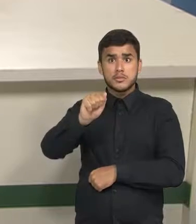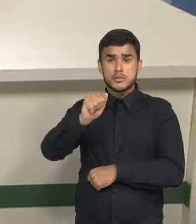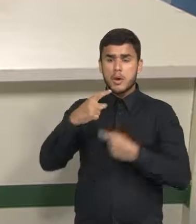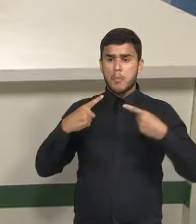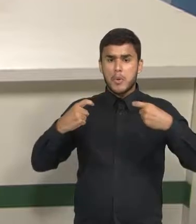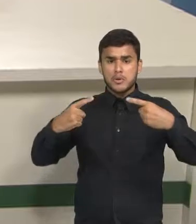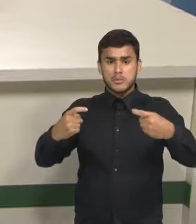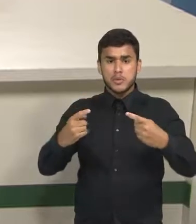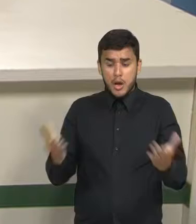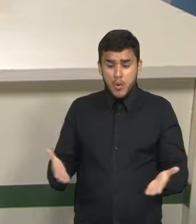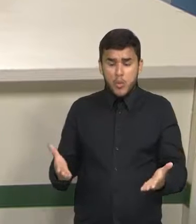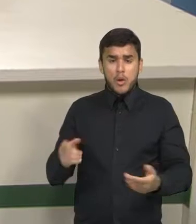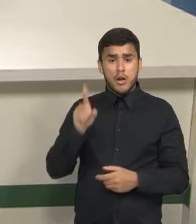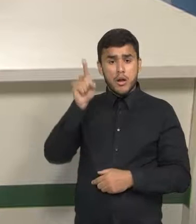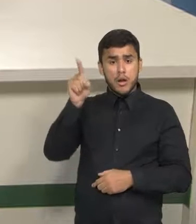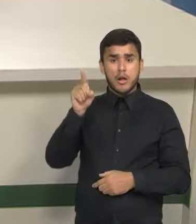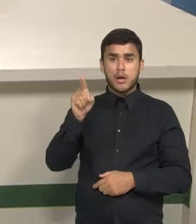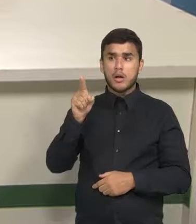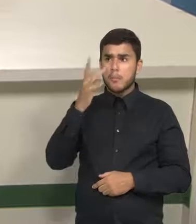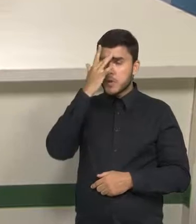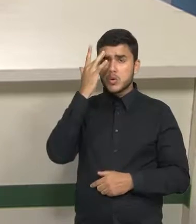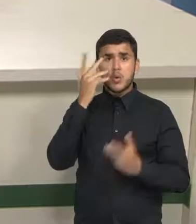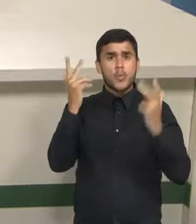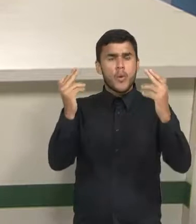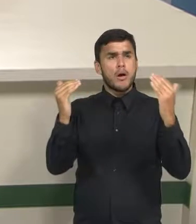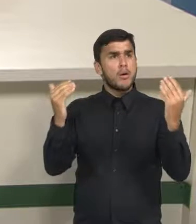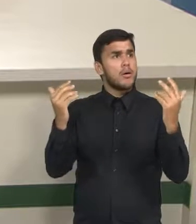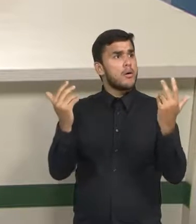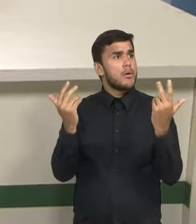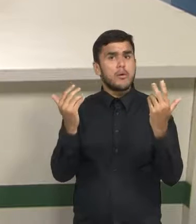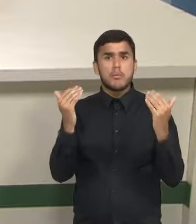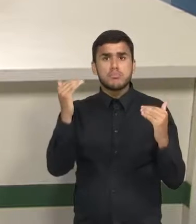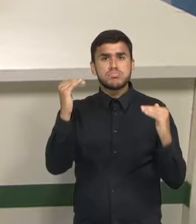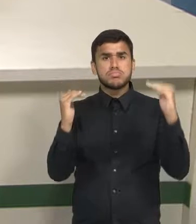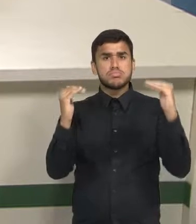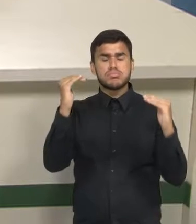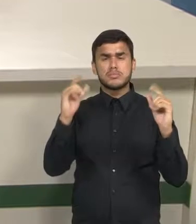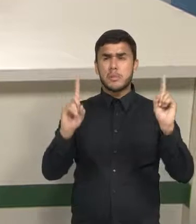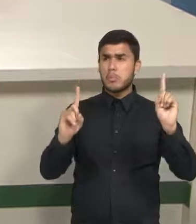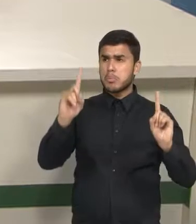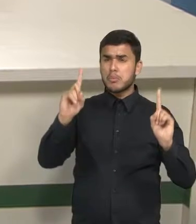que acontece no momento, é na Síria. Então, eu não sei quando é que